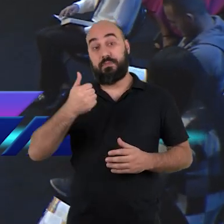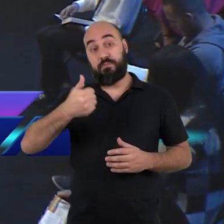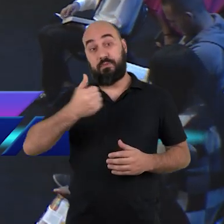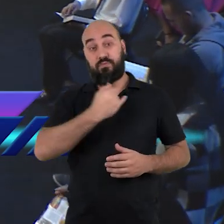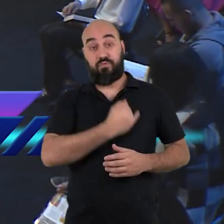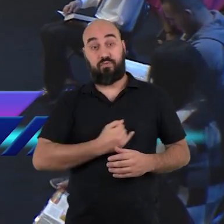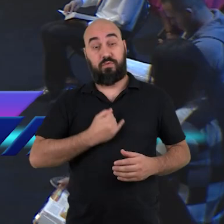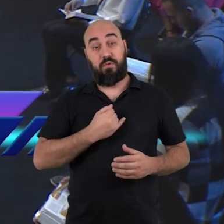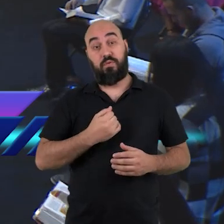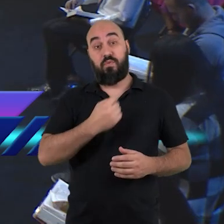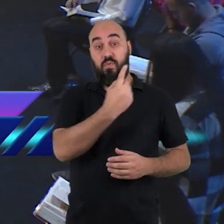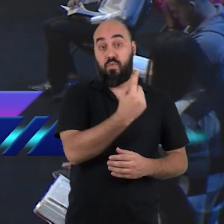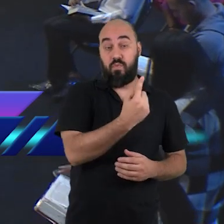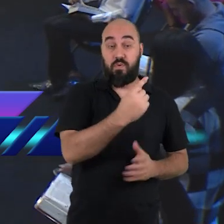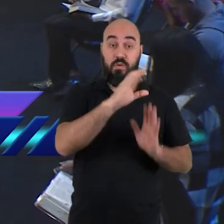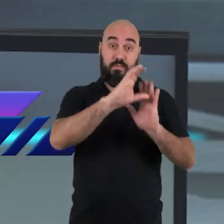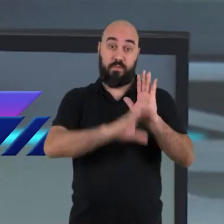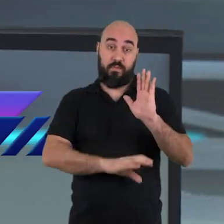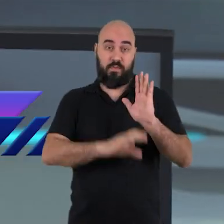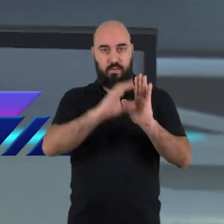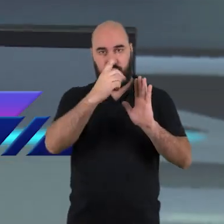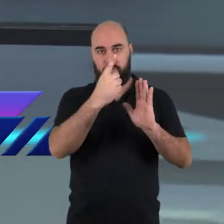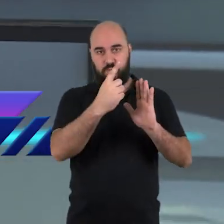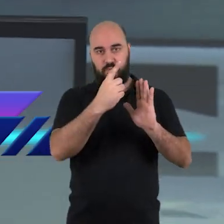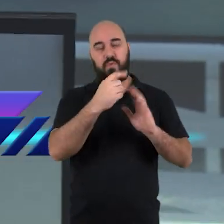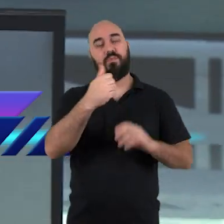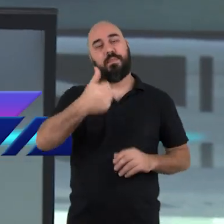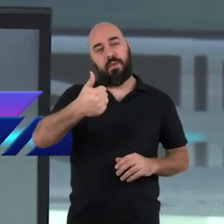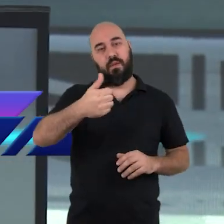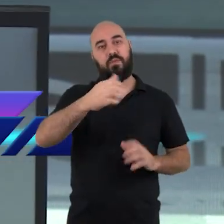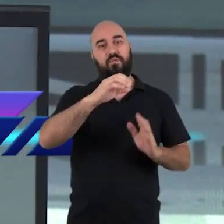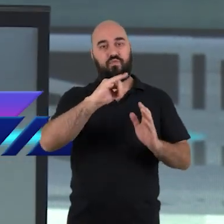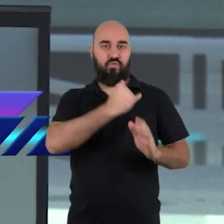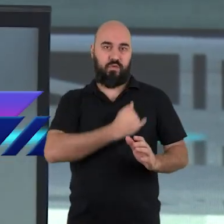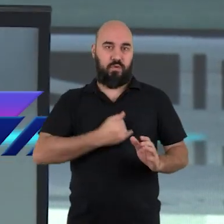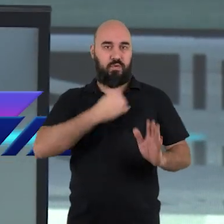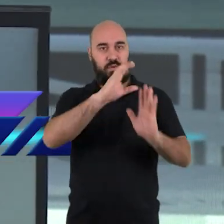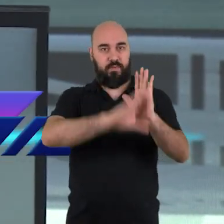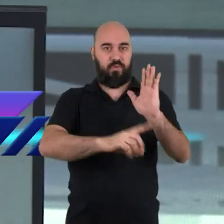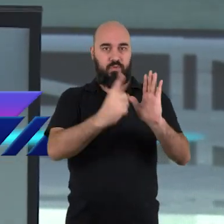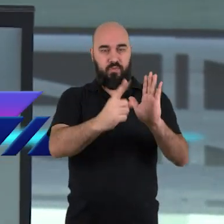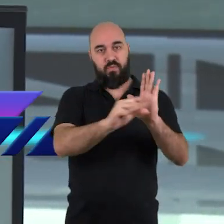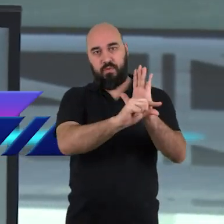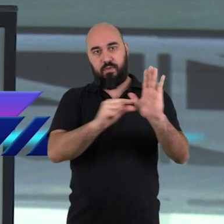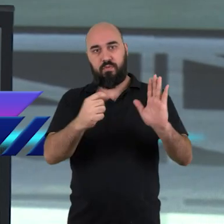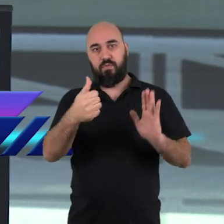1:9. 1 João 1:9. Diz assim a Bíblia: